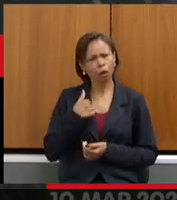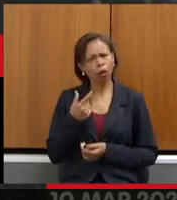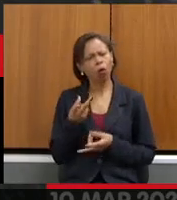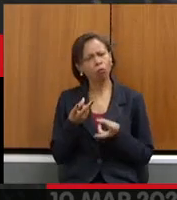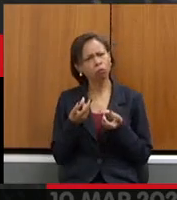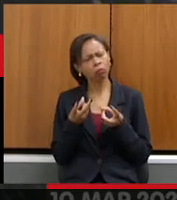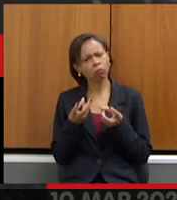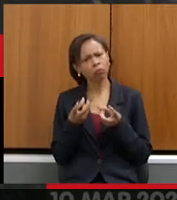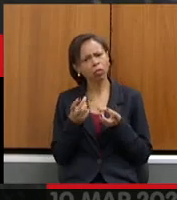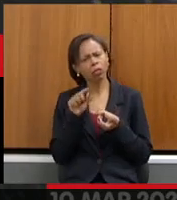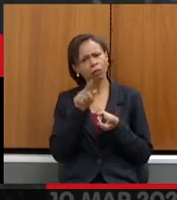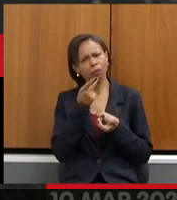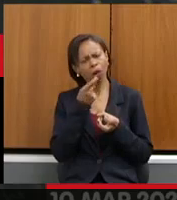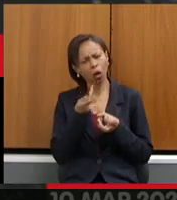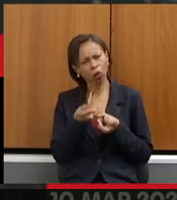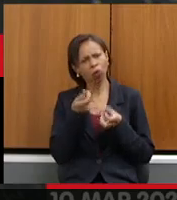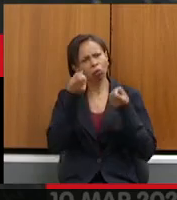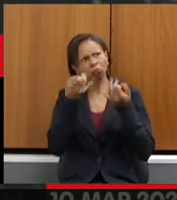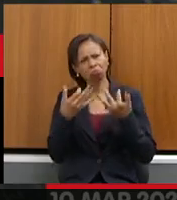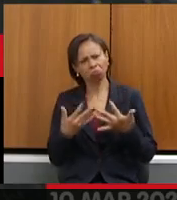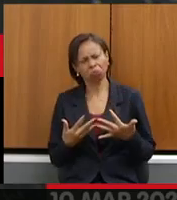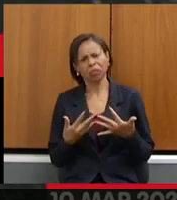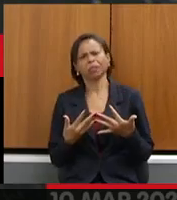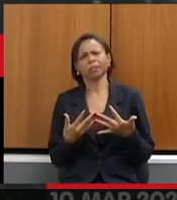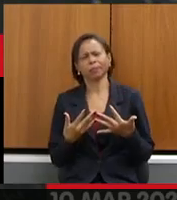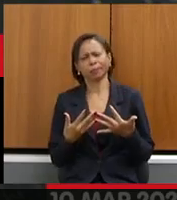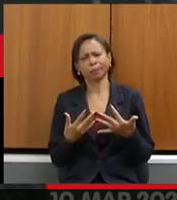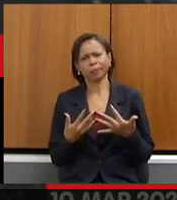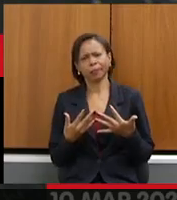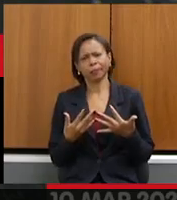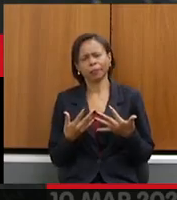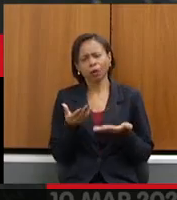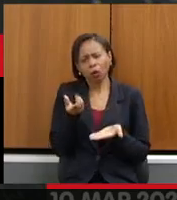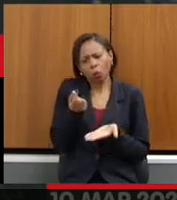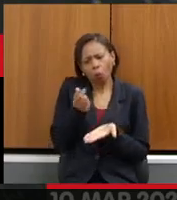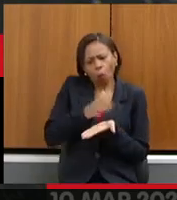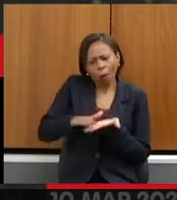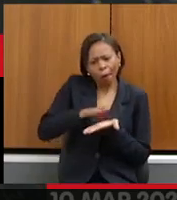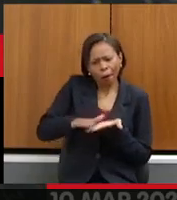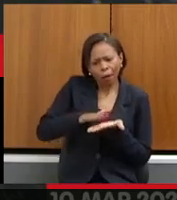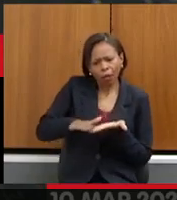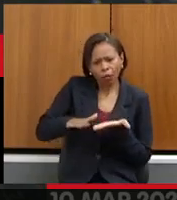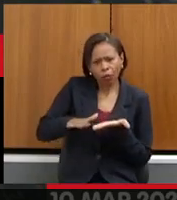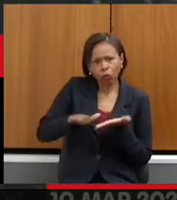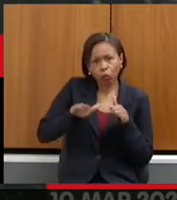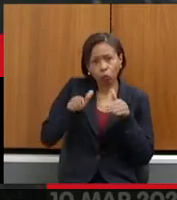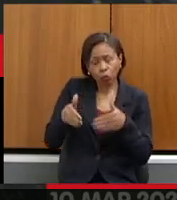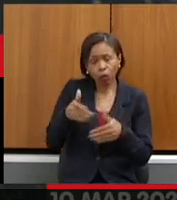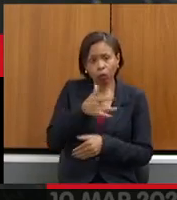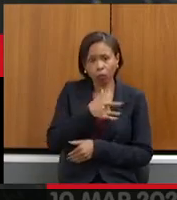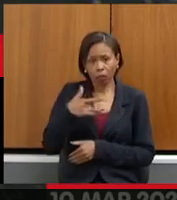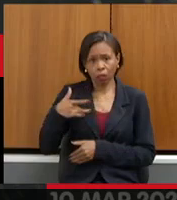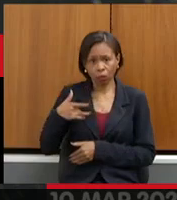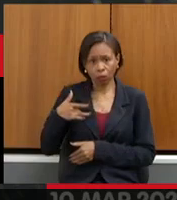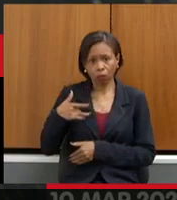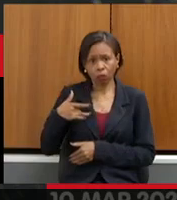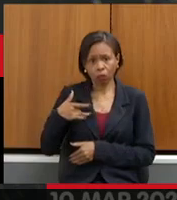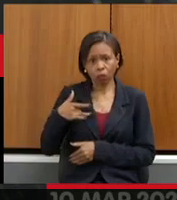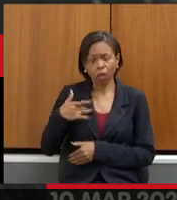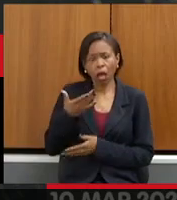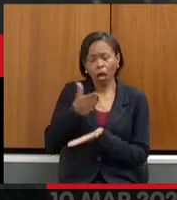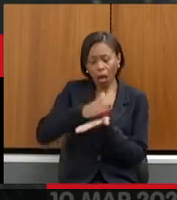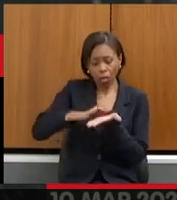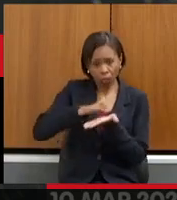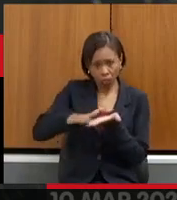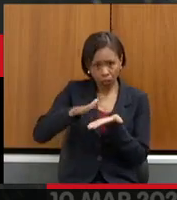várias vezes o senhor justificar que as despesas com saúde é ela foram impactados